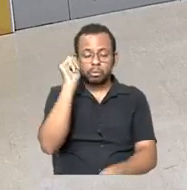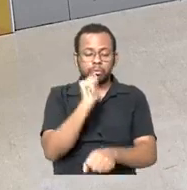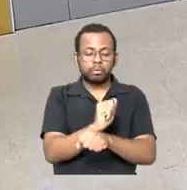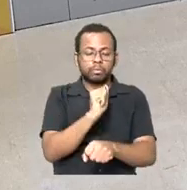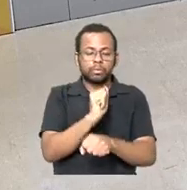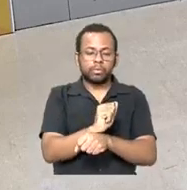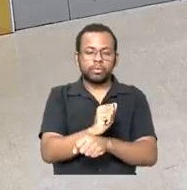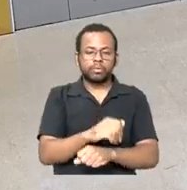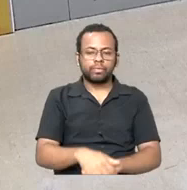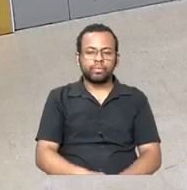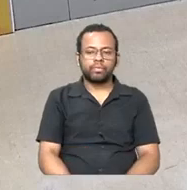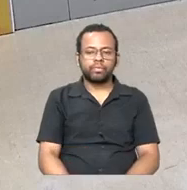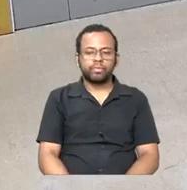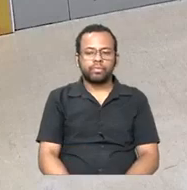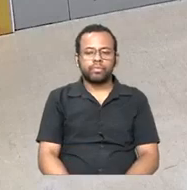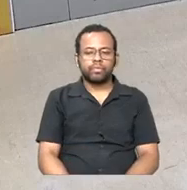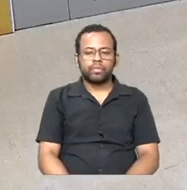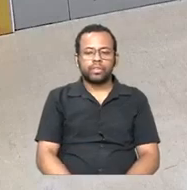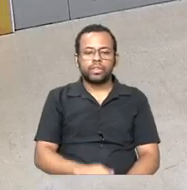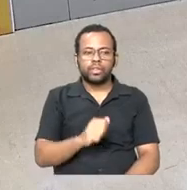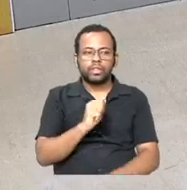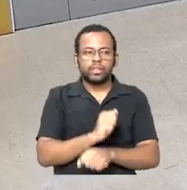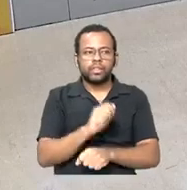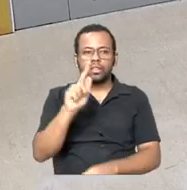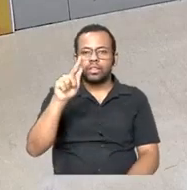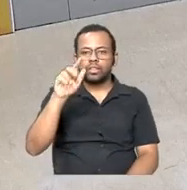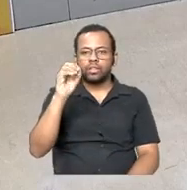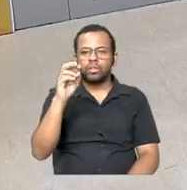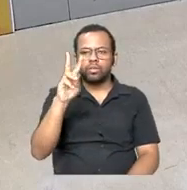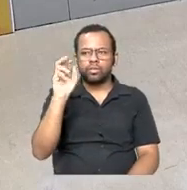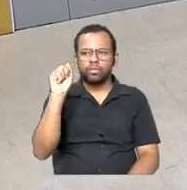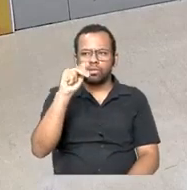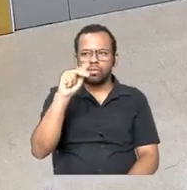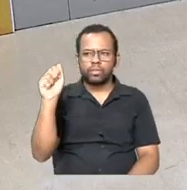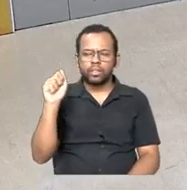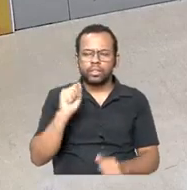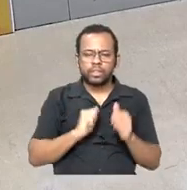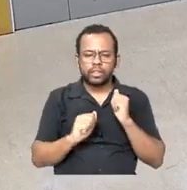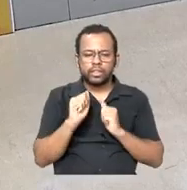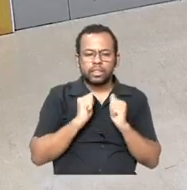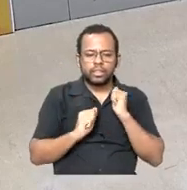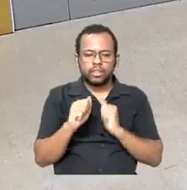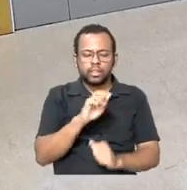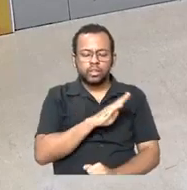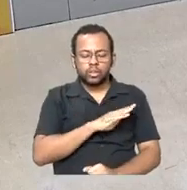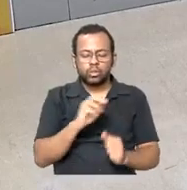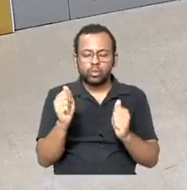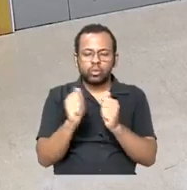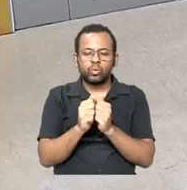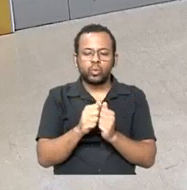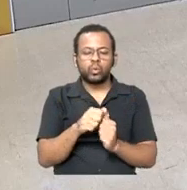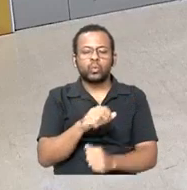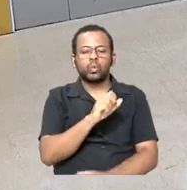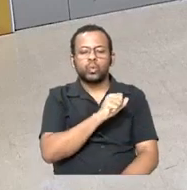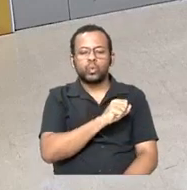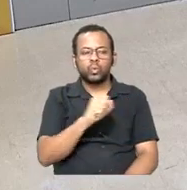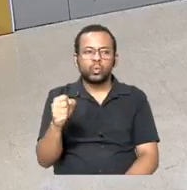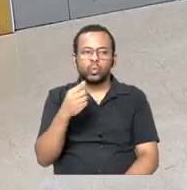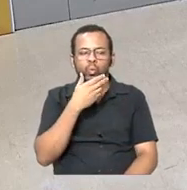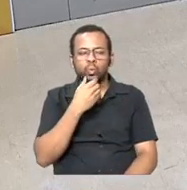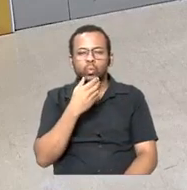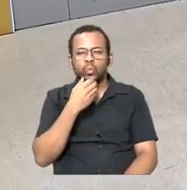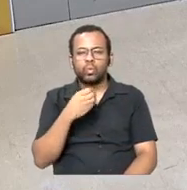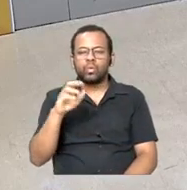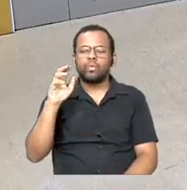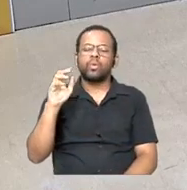títulos na expectativa o Giovani tá com coração acelerado diz que tá acompanhando com o sogro fio Devan que é meu fã